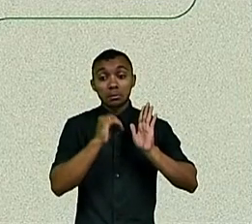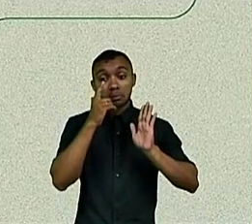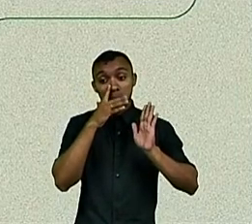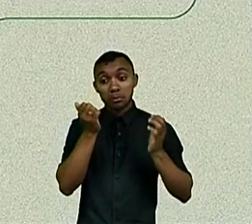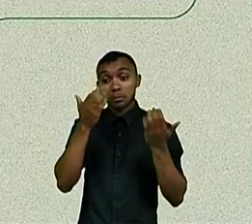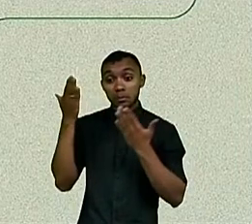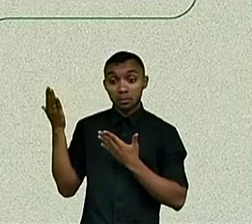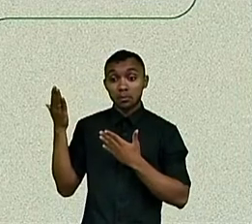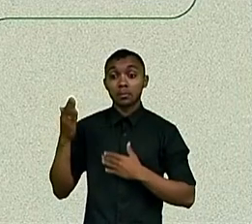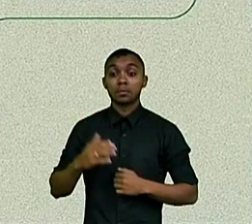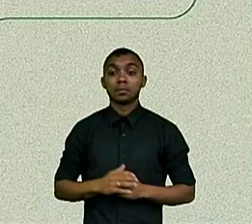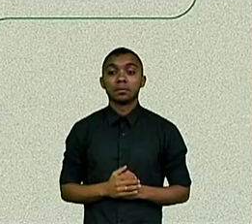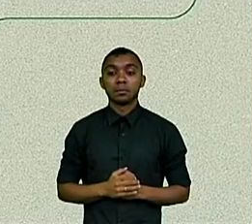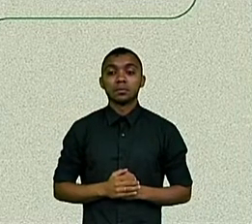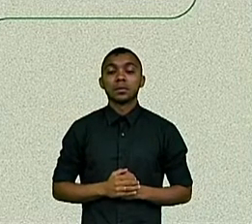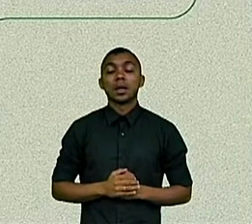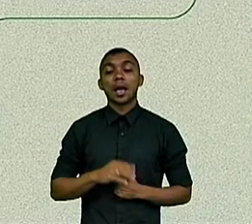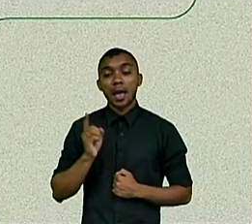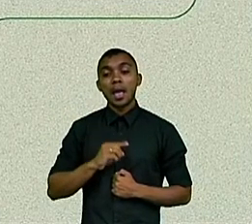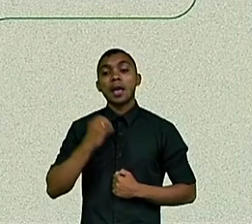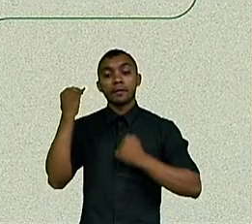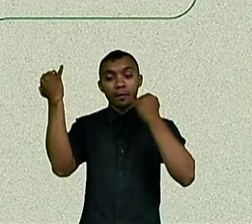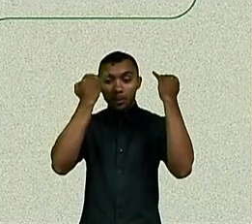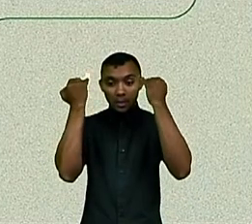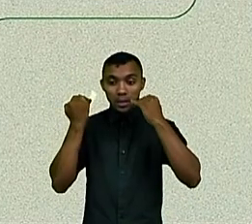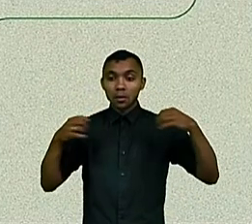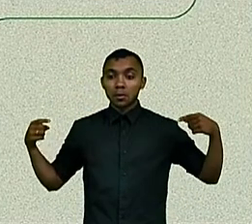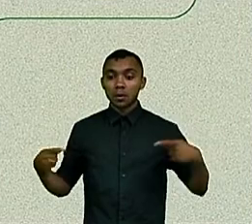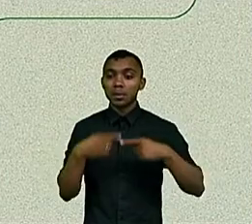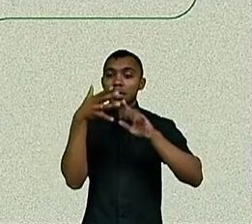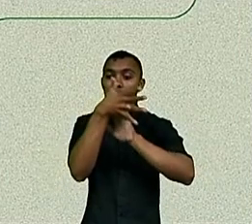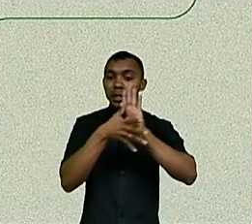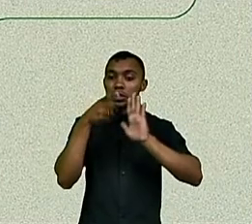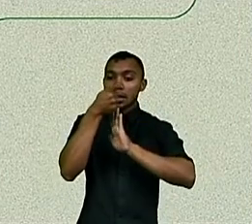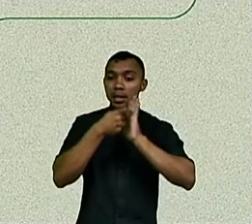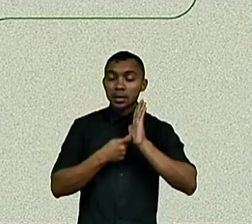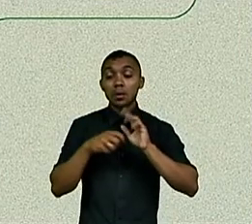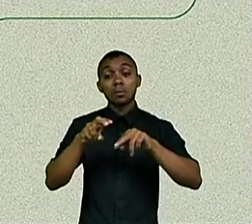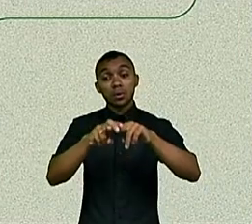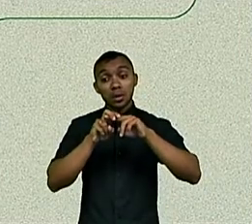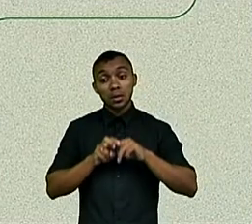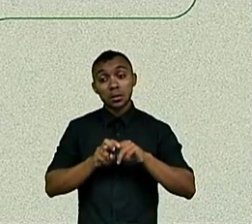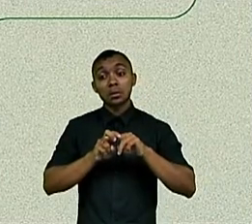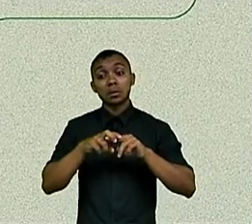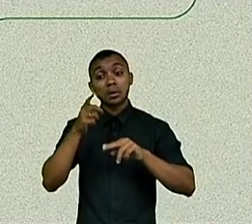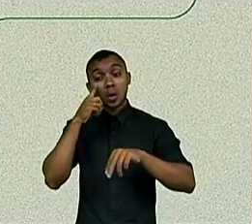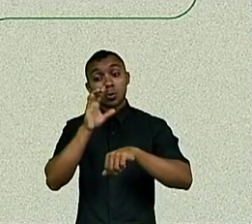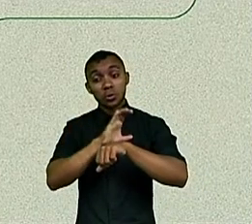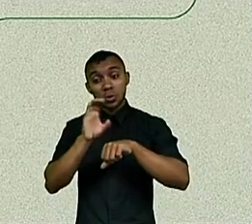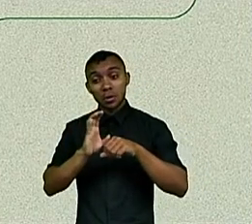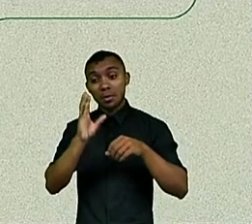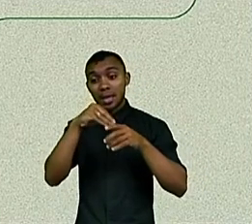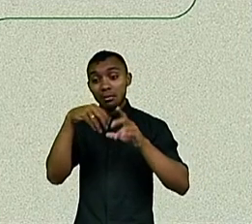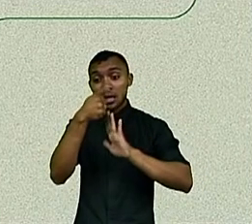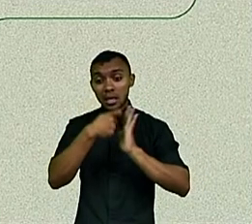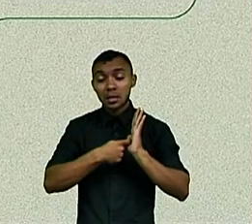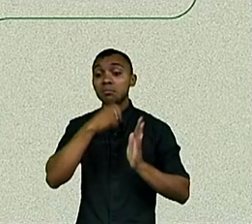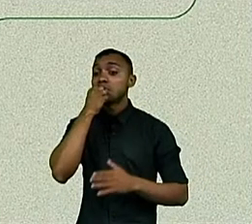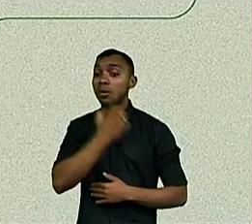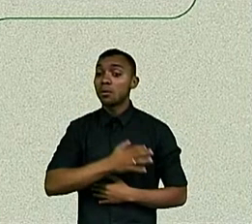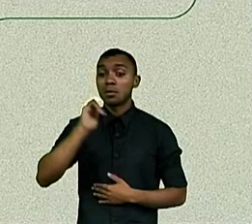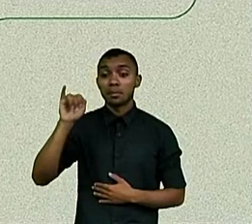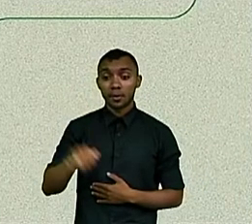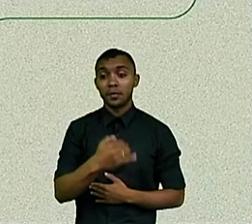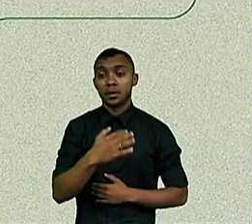sócio cultural não tem erro apostar na Constituição apostar em